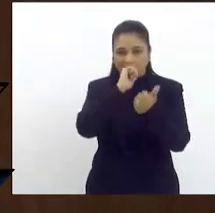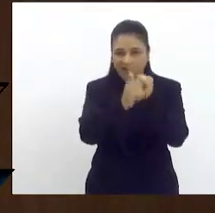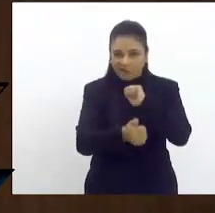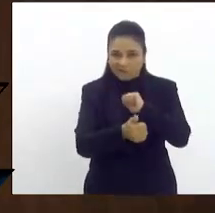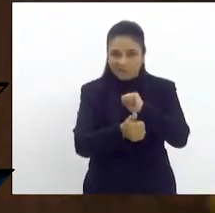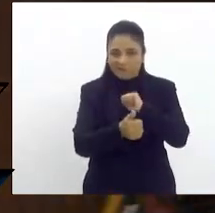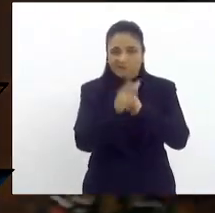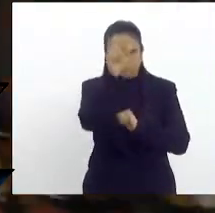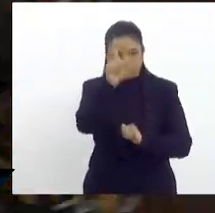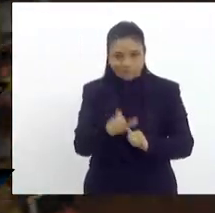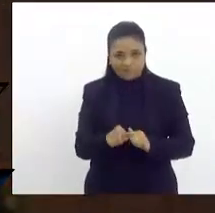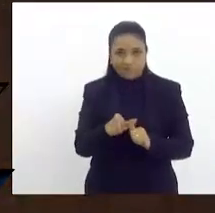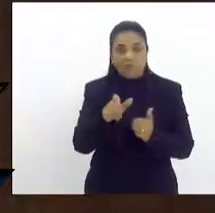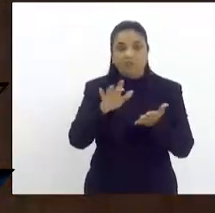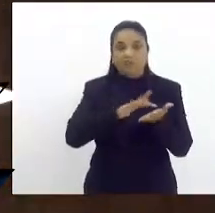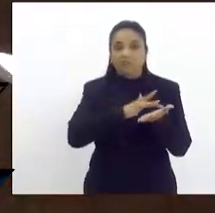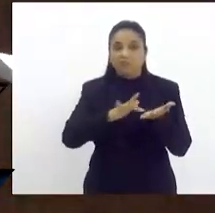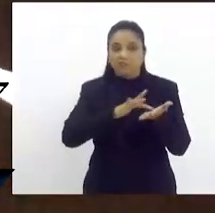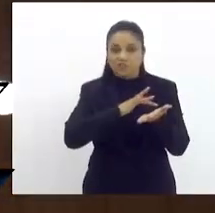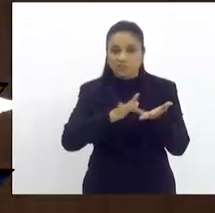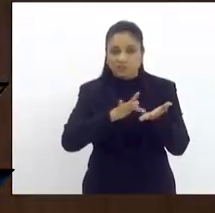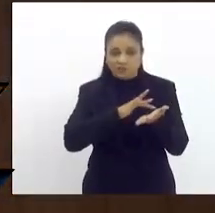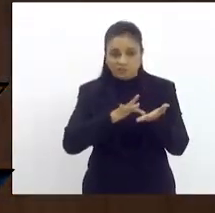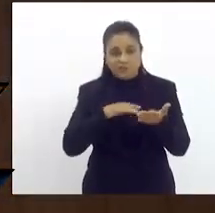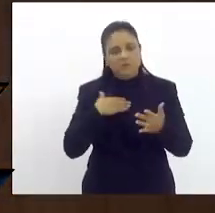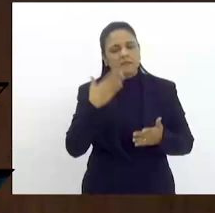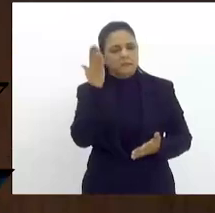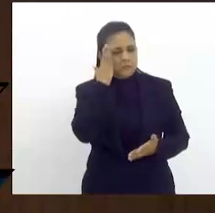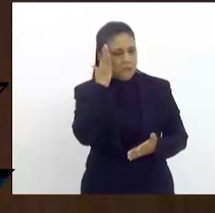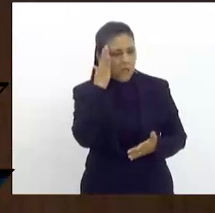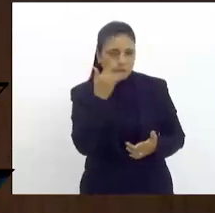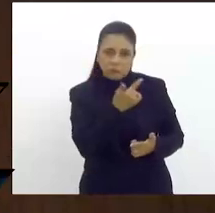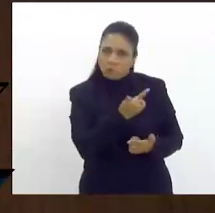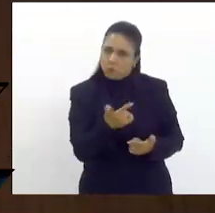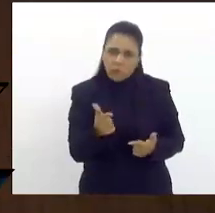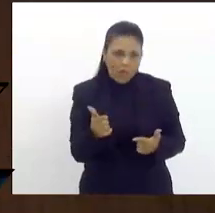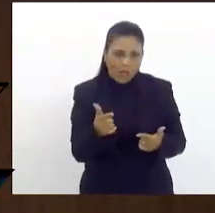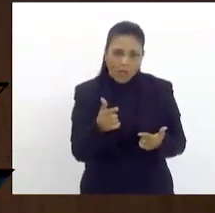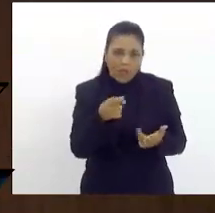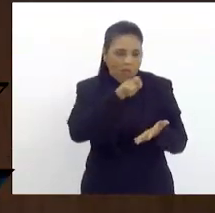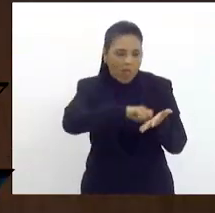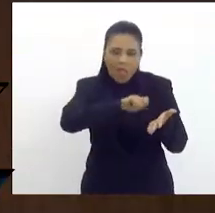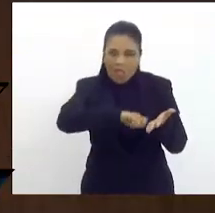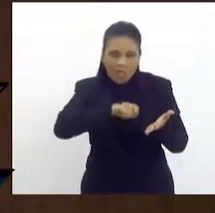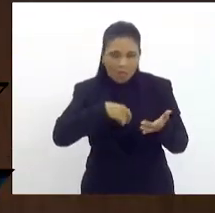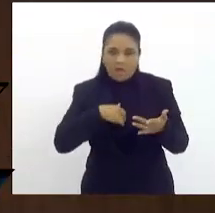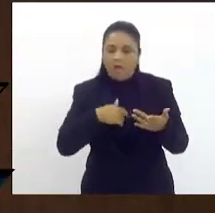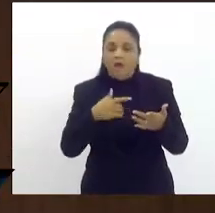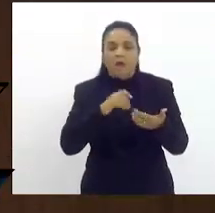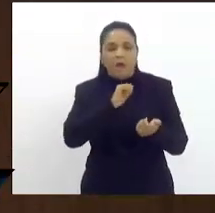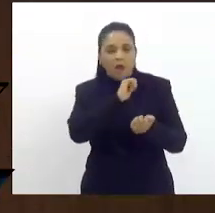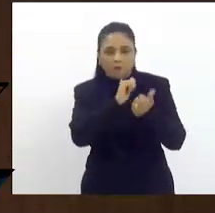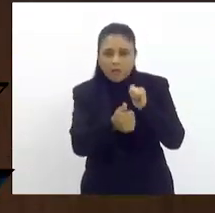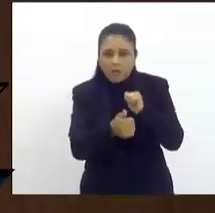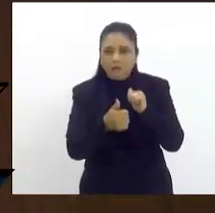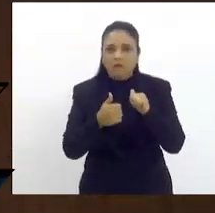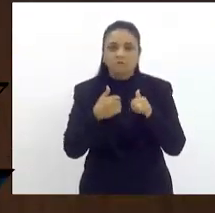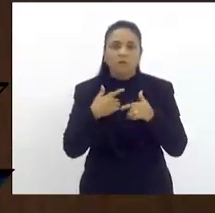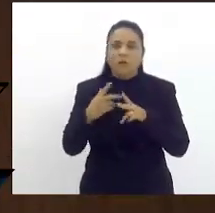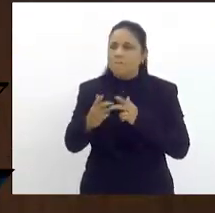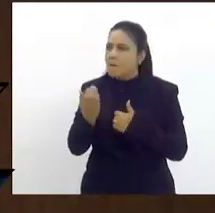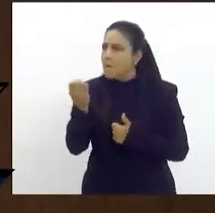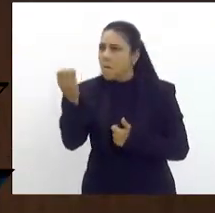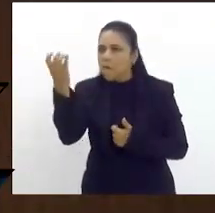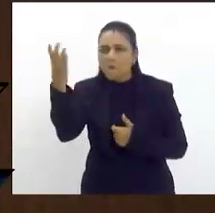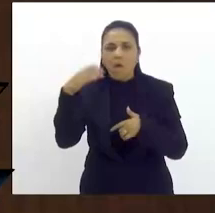digitalizado já sabemos que não tem jeito hoje é tudo digitalizado e para atleta que tem a vida corrida tá viajando tem